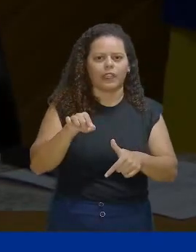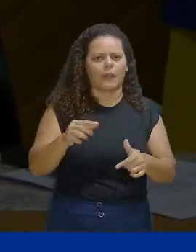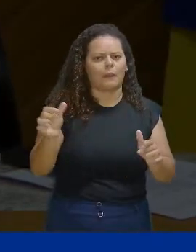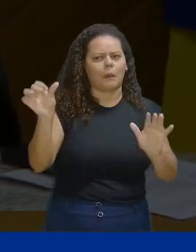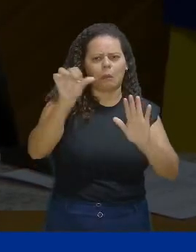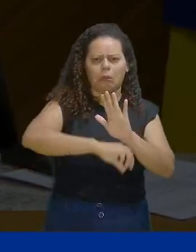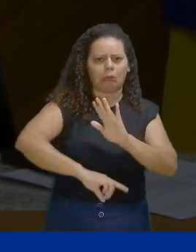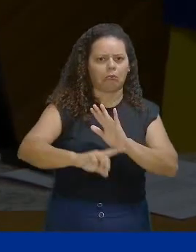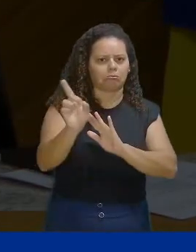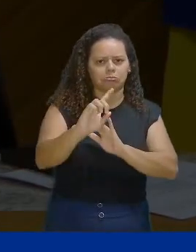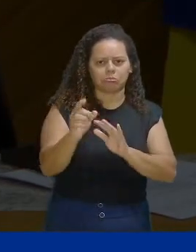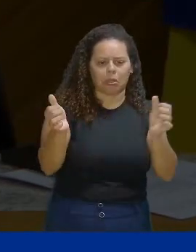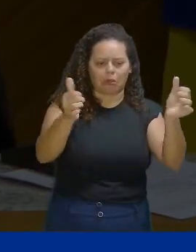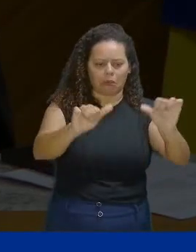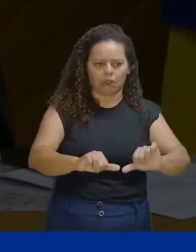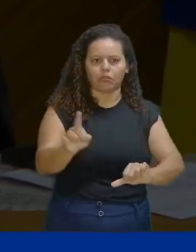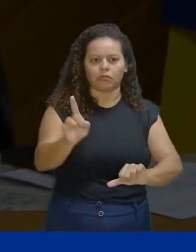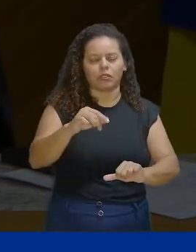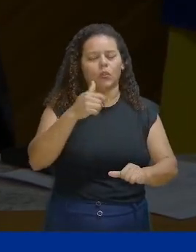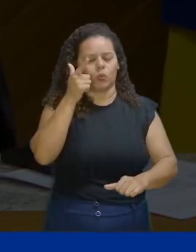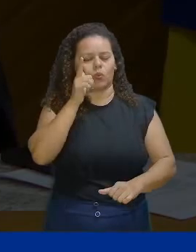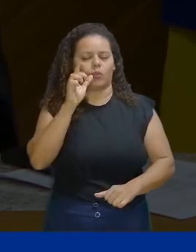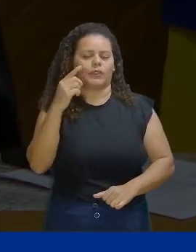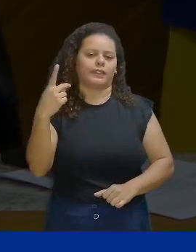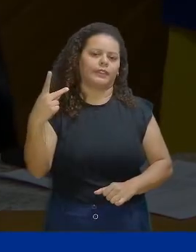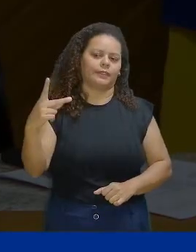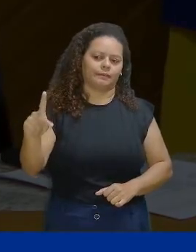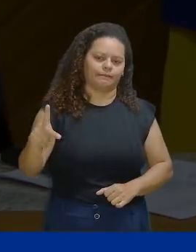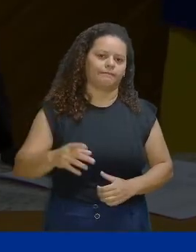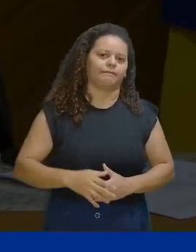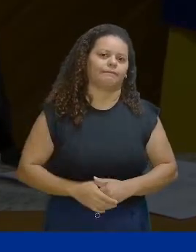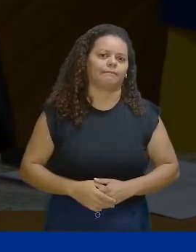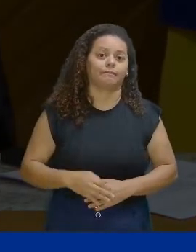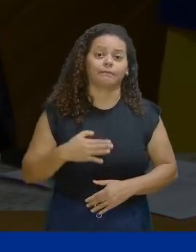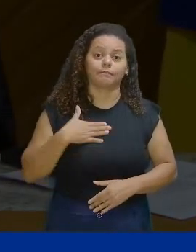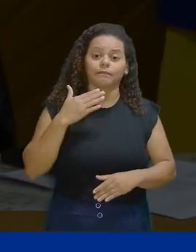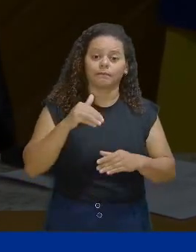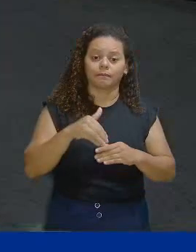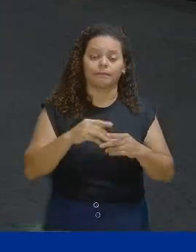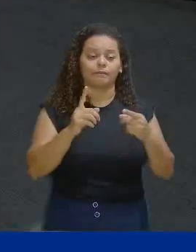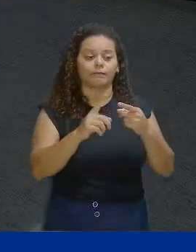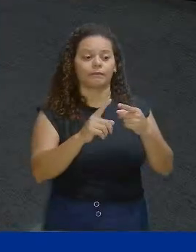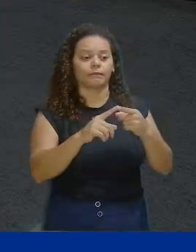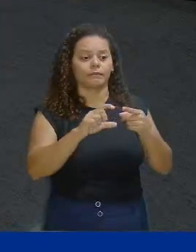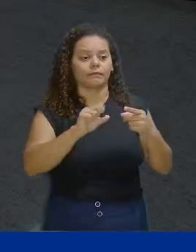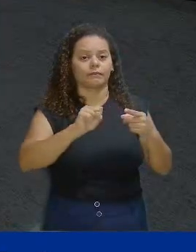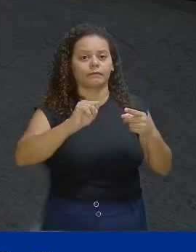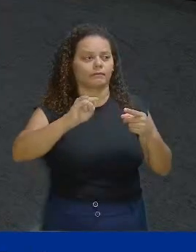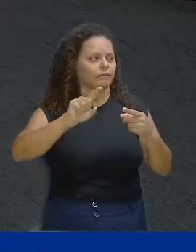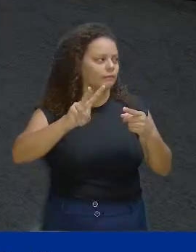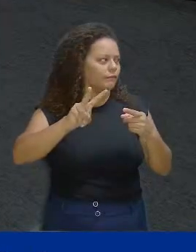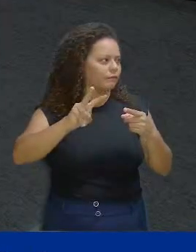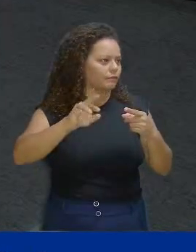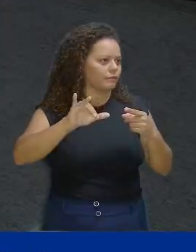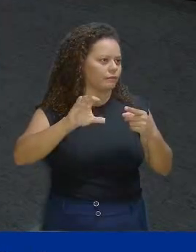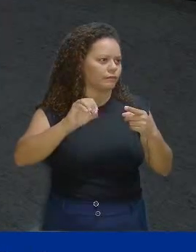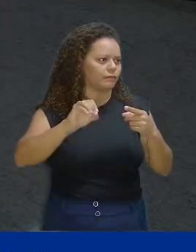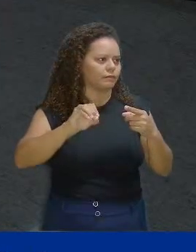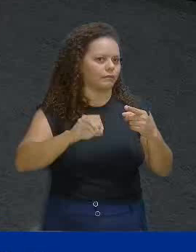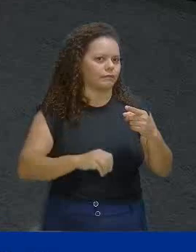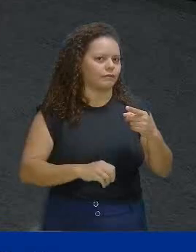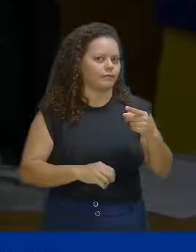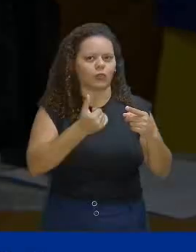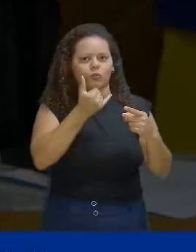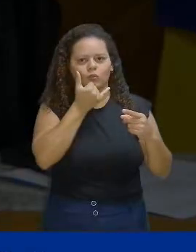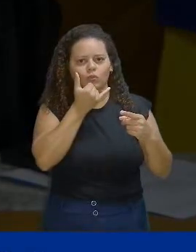nenhum prejuízo à prestação jurisdicional. Como vota o juiz Agostinho Silvério? Aprovo, senhor presidente. A